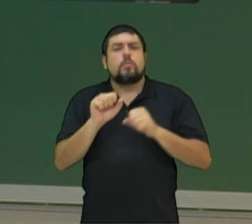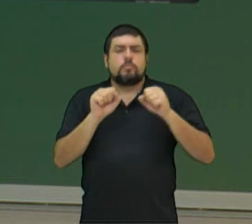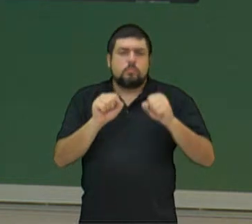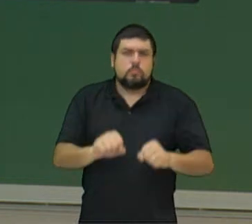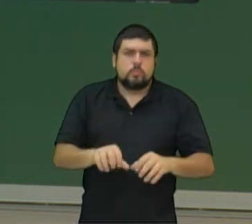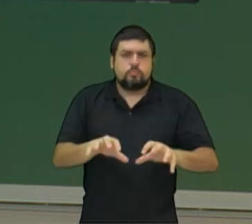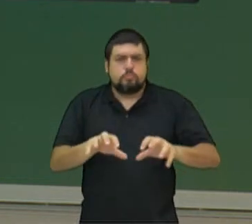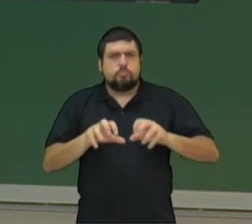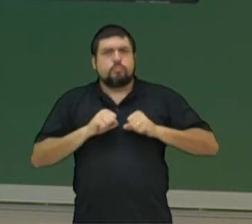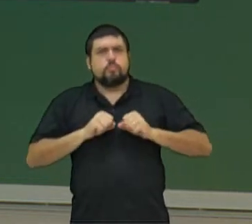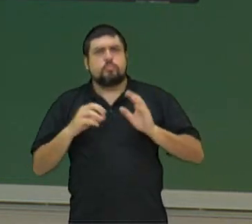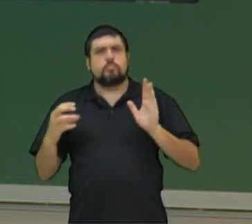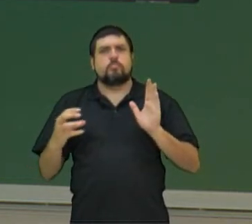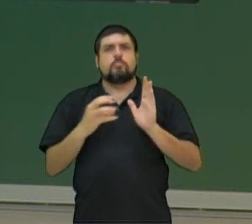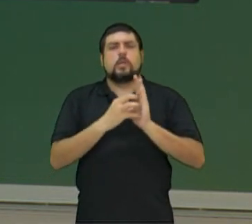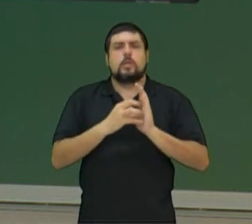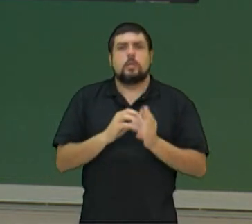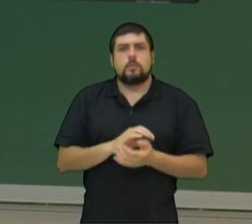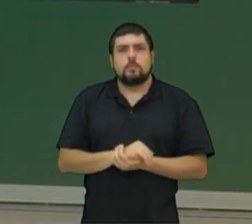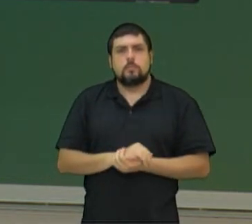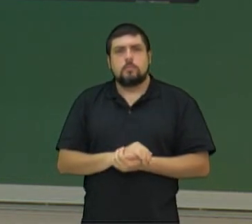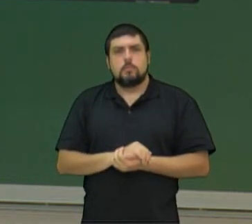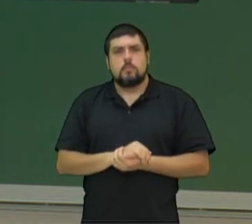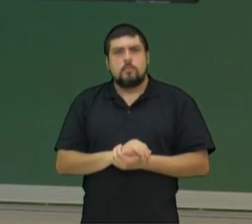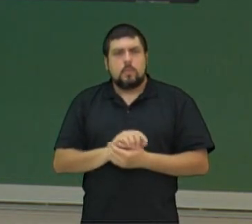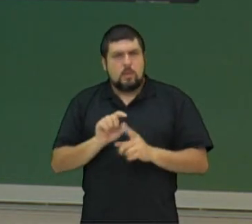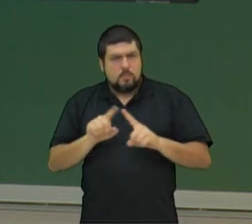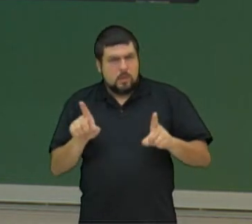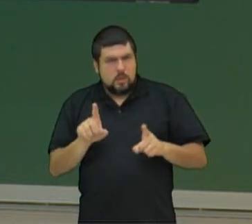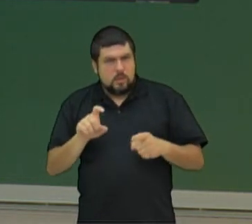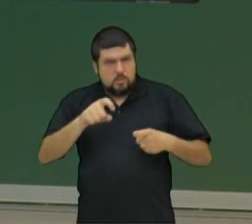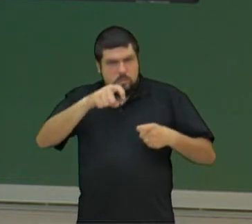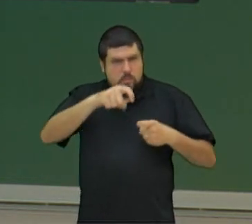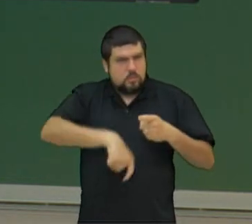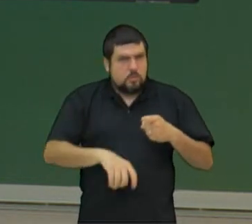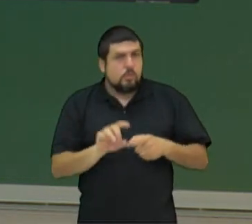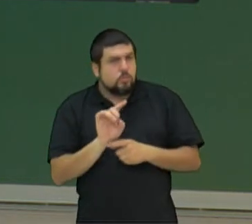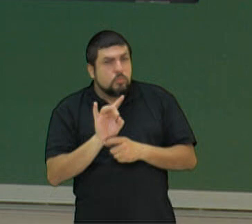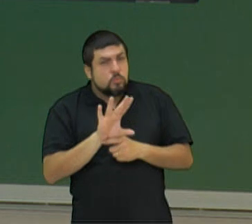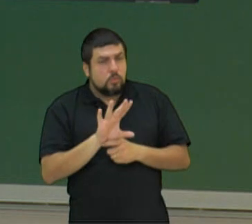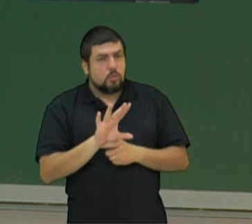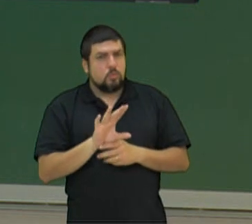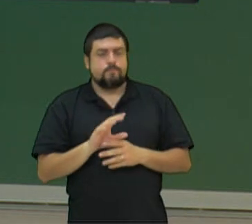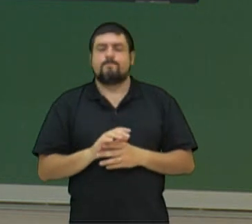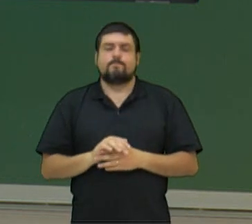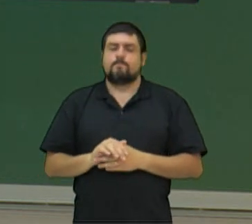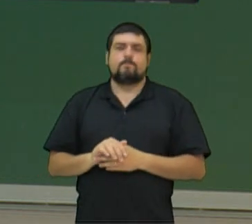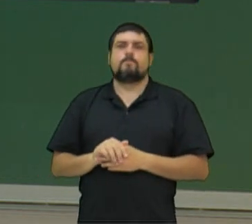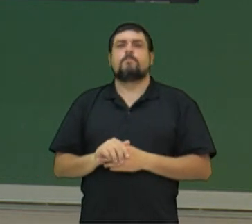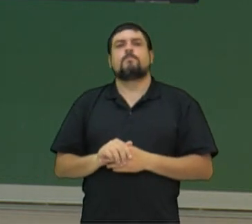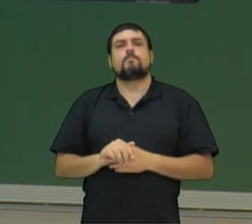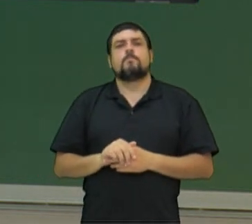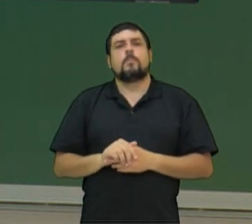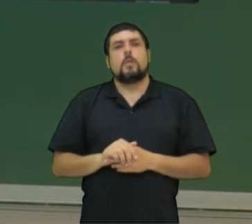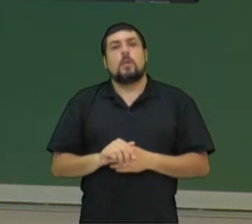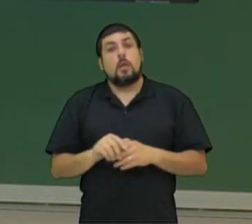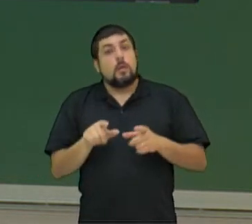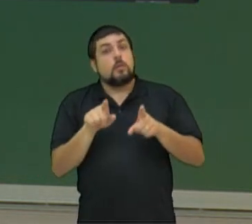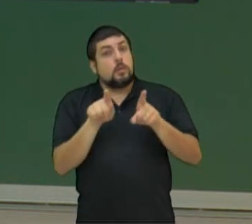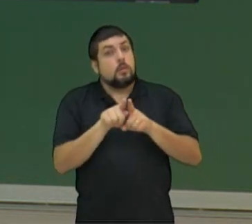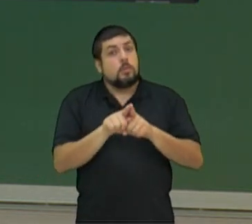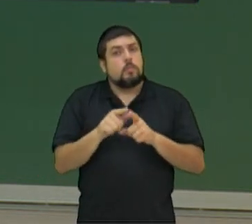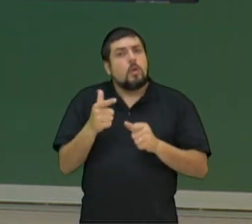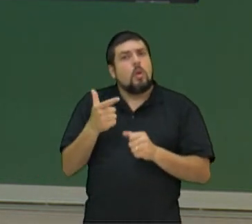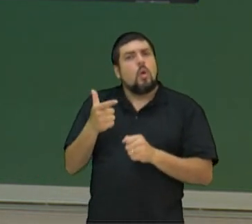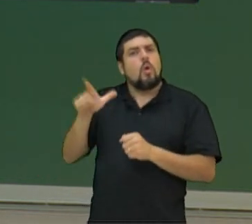do HIV. Mas é só através dessa relação sem proteção? Não. Outras